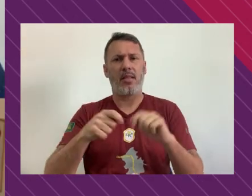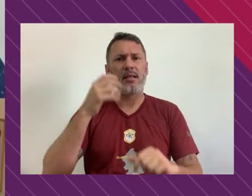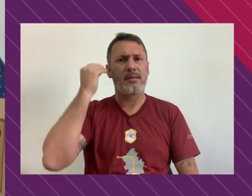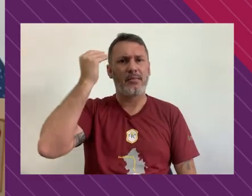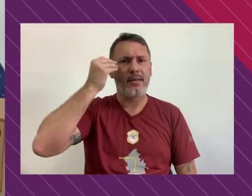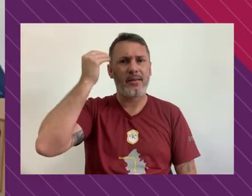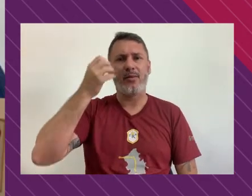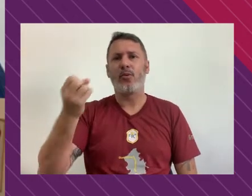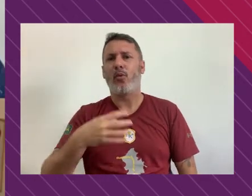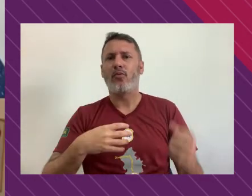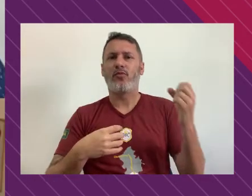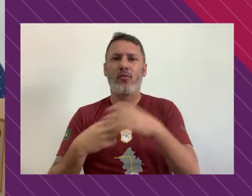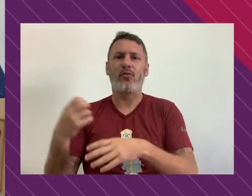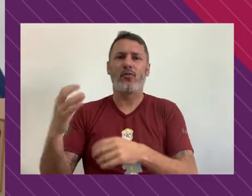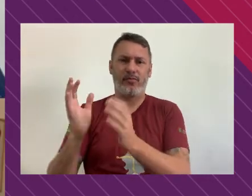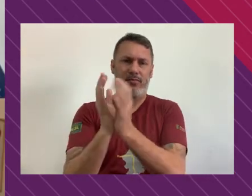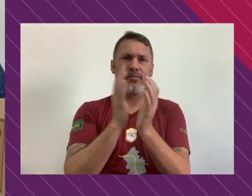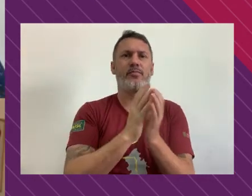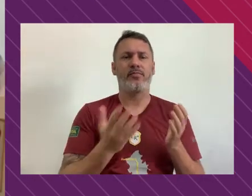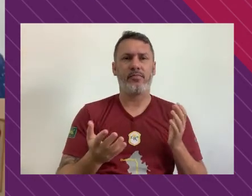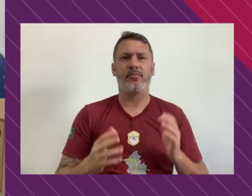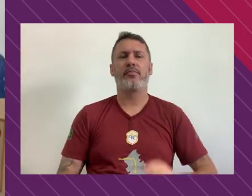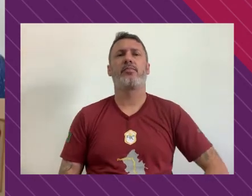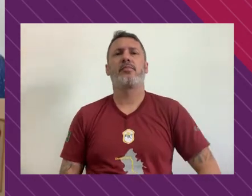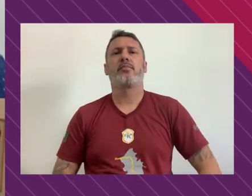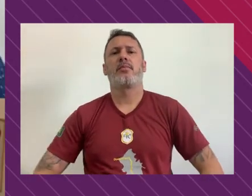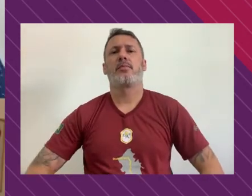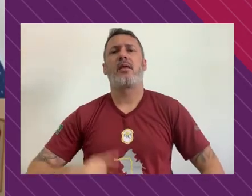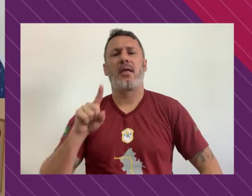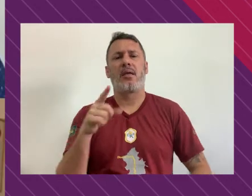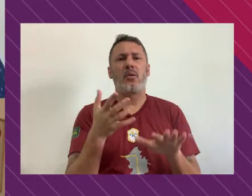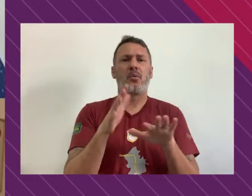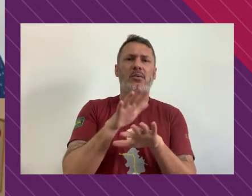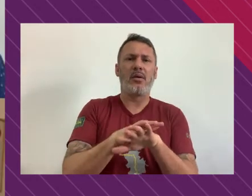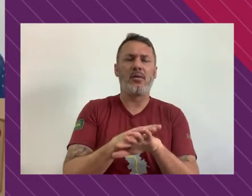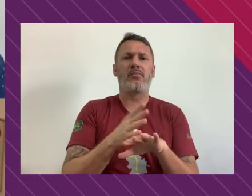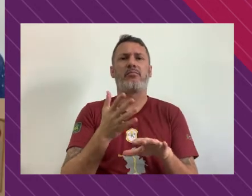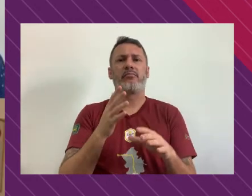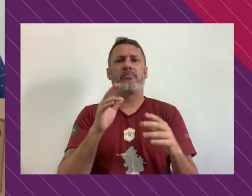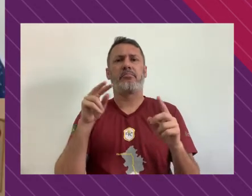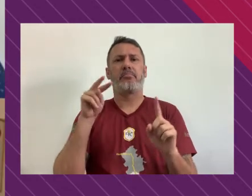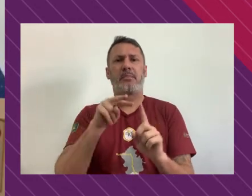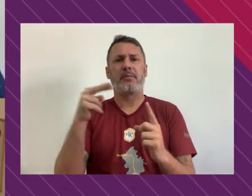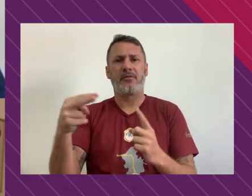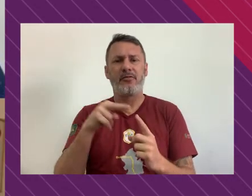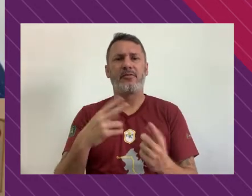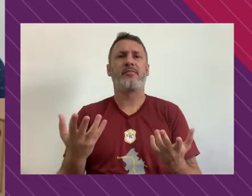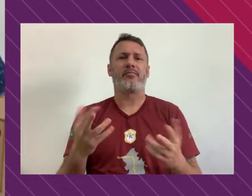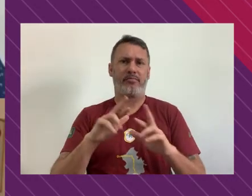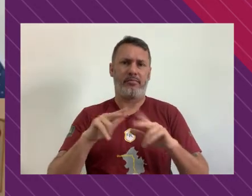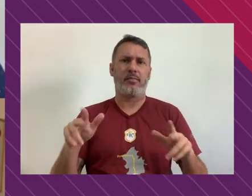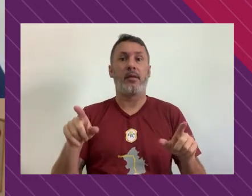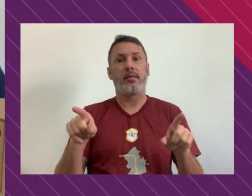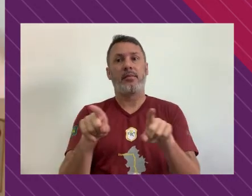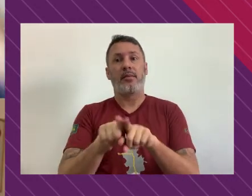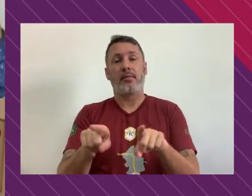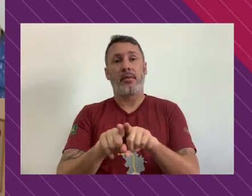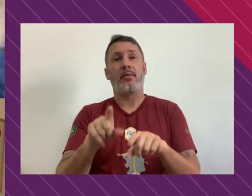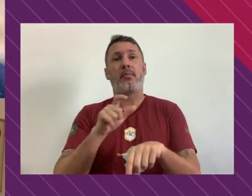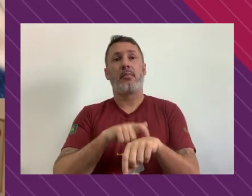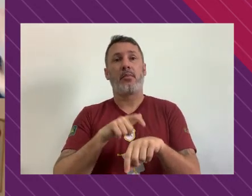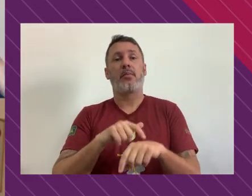vem observando também a evolução dos conceitos de ciência, tecnologia, sociedade e ambiente e coisas do tipo,